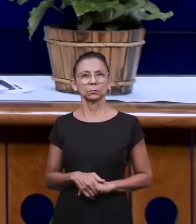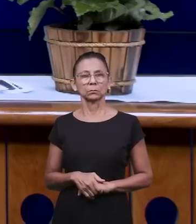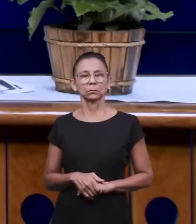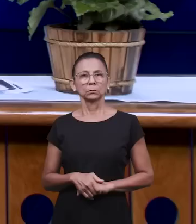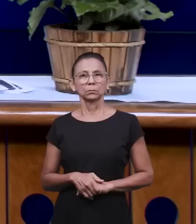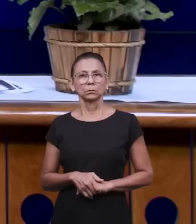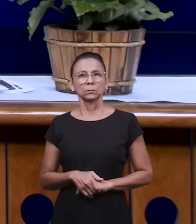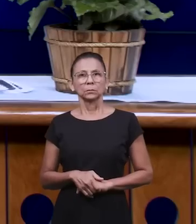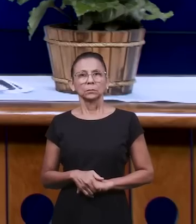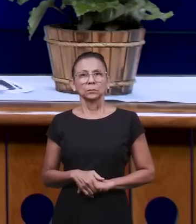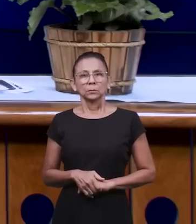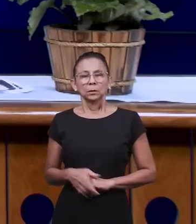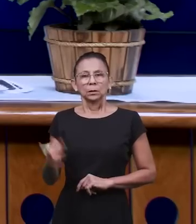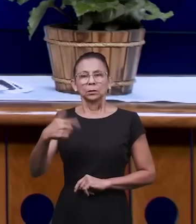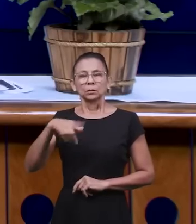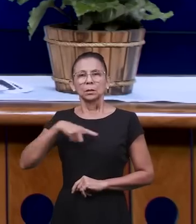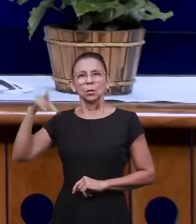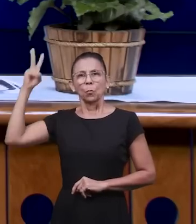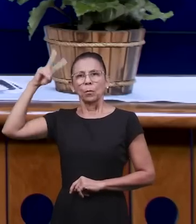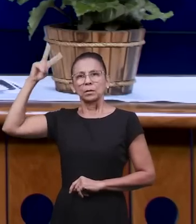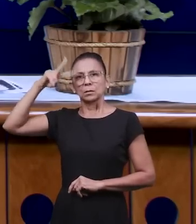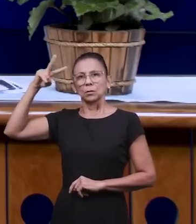século, em